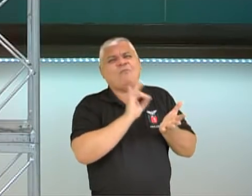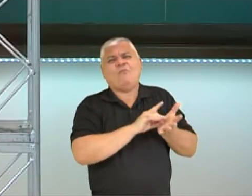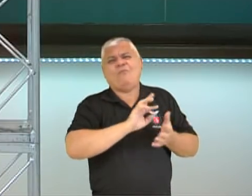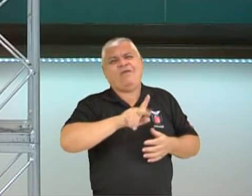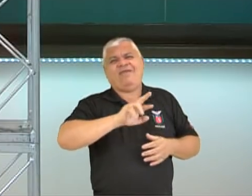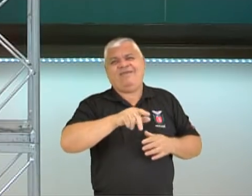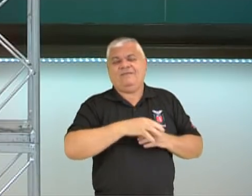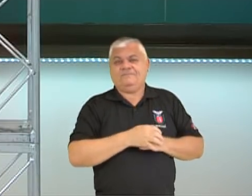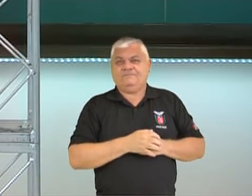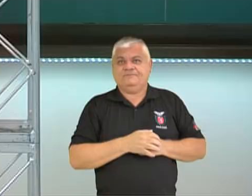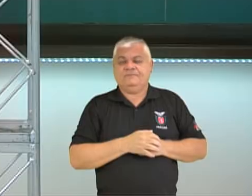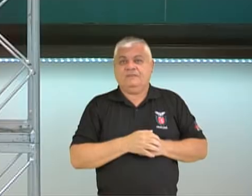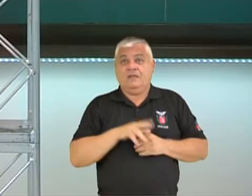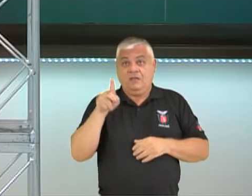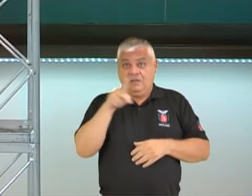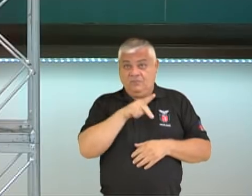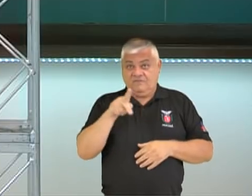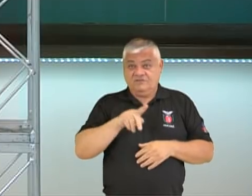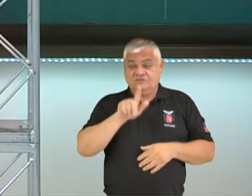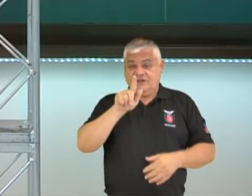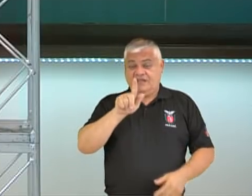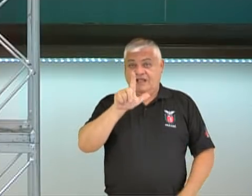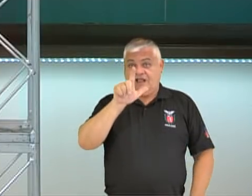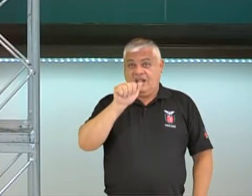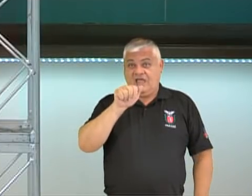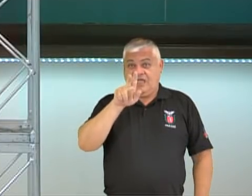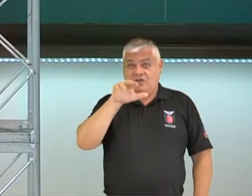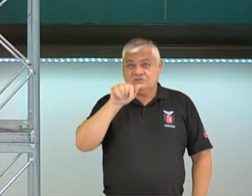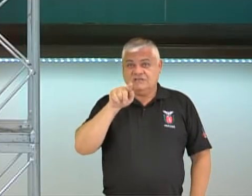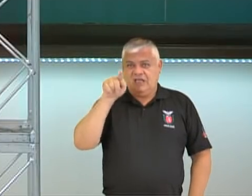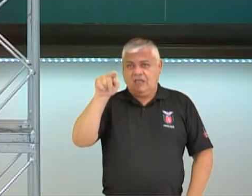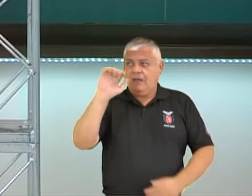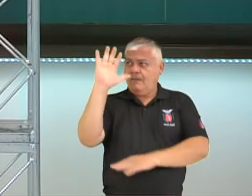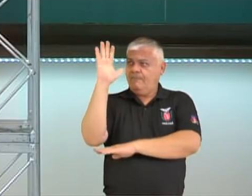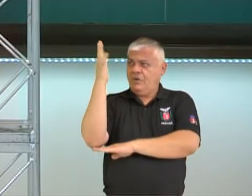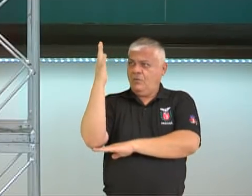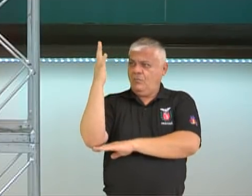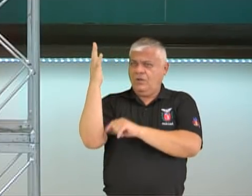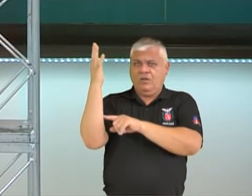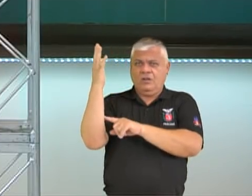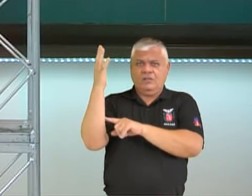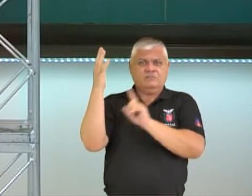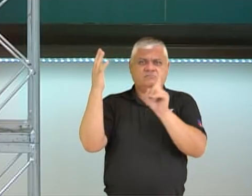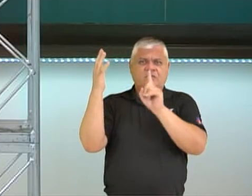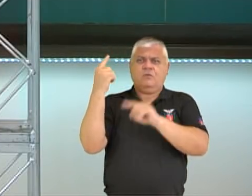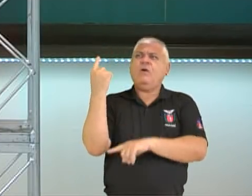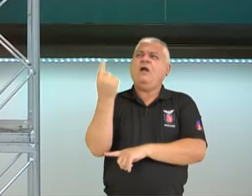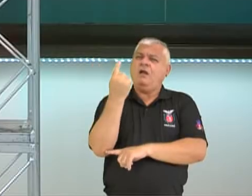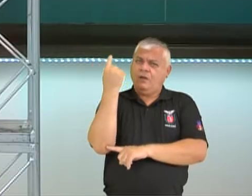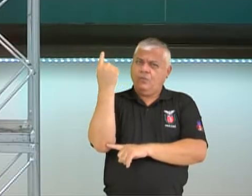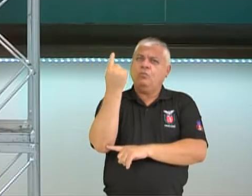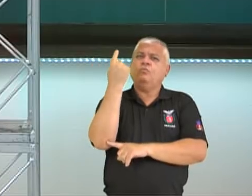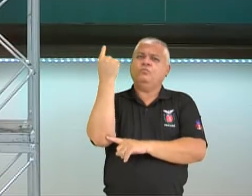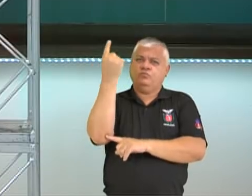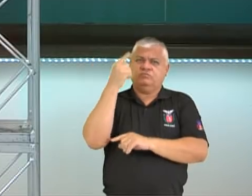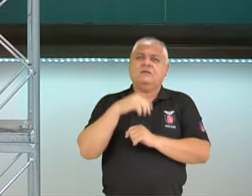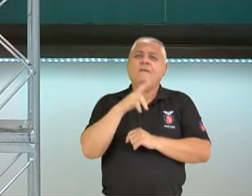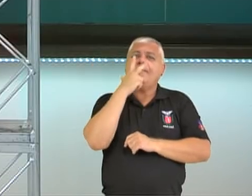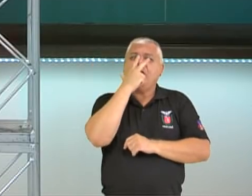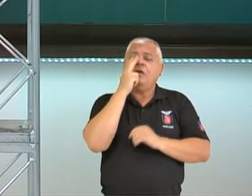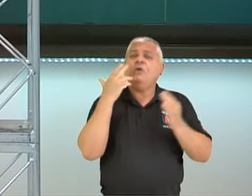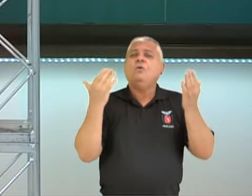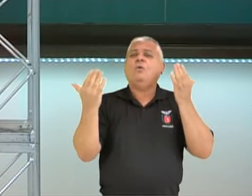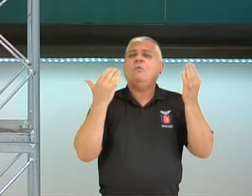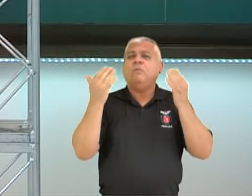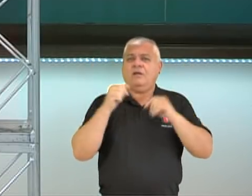professor é igual essa é uma palmeira se você gosta uma pau mesmo a negociar alta nem sou tanto assim né gente mas